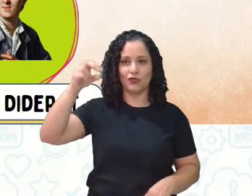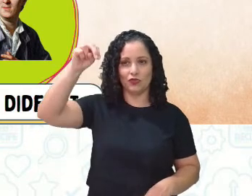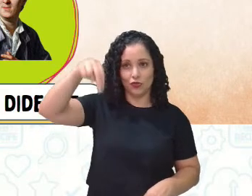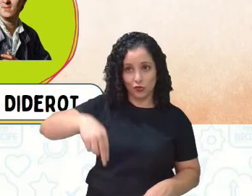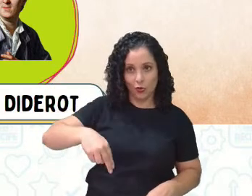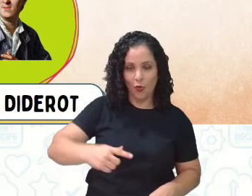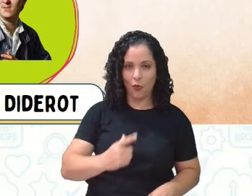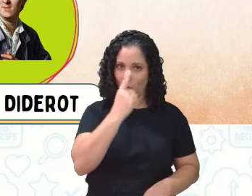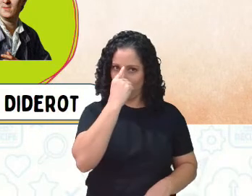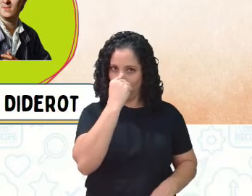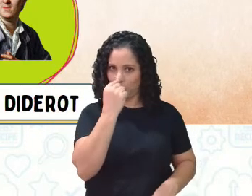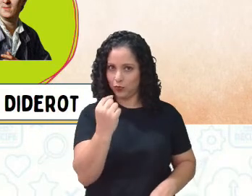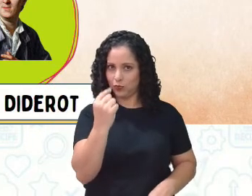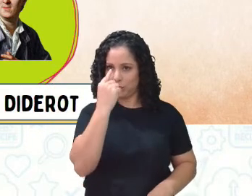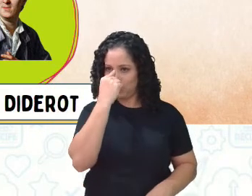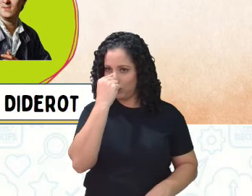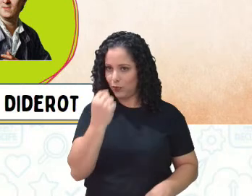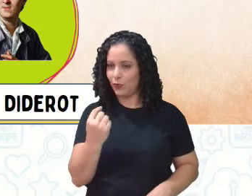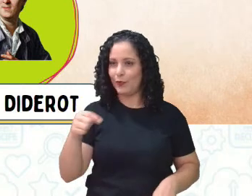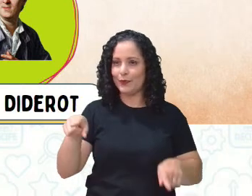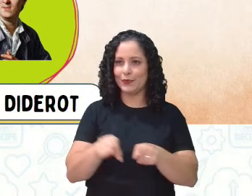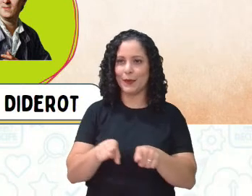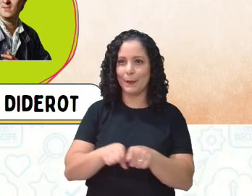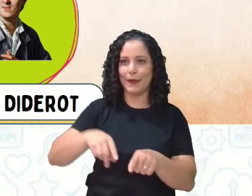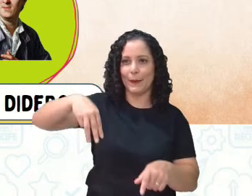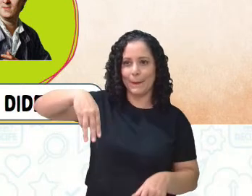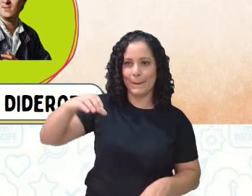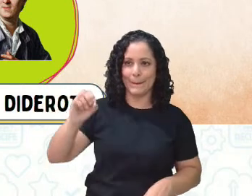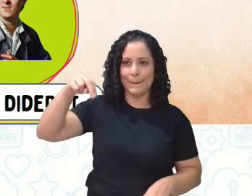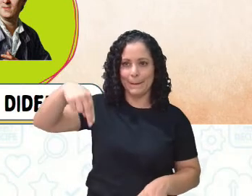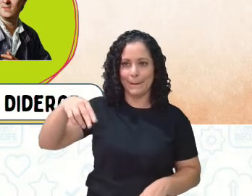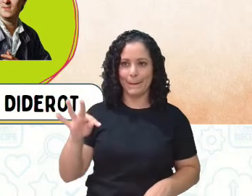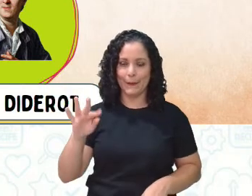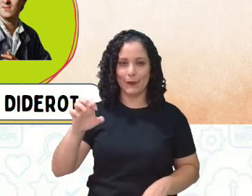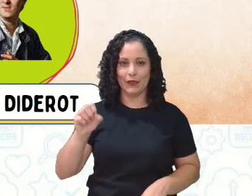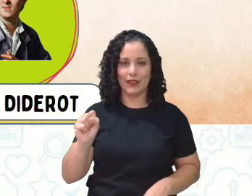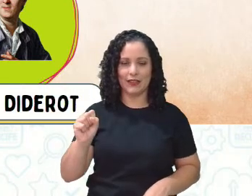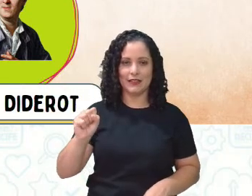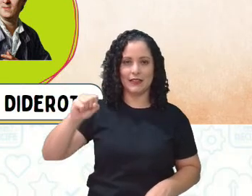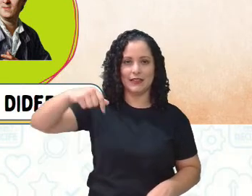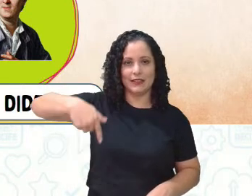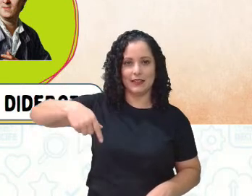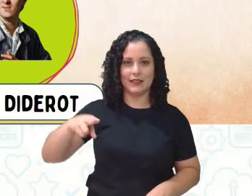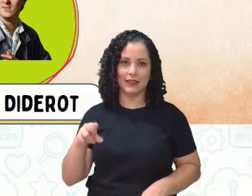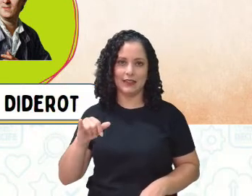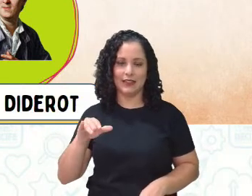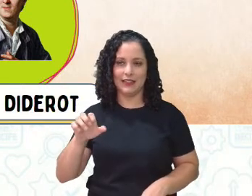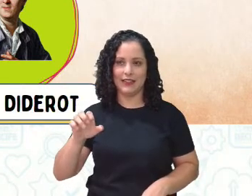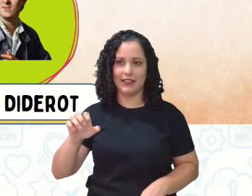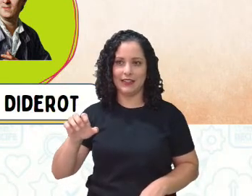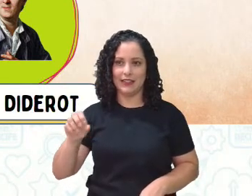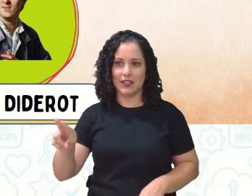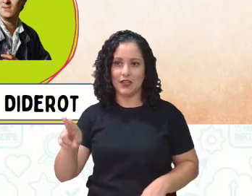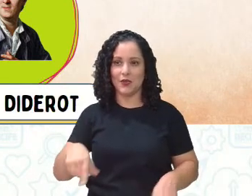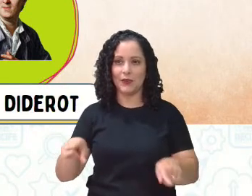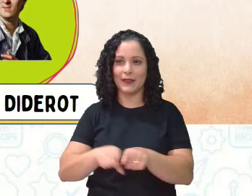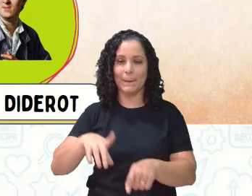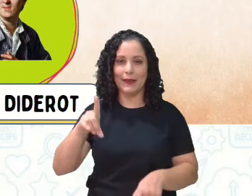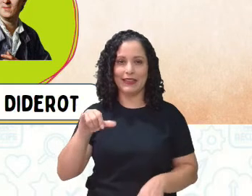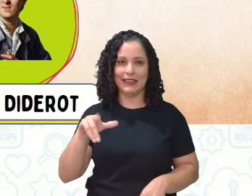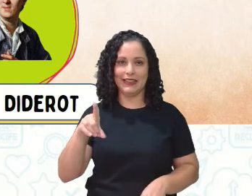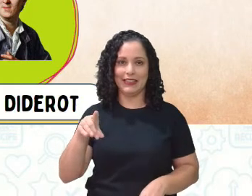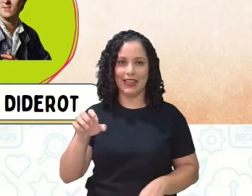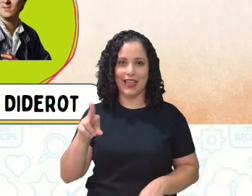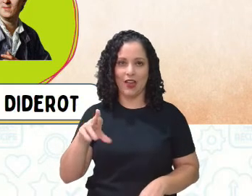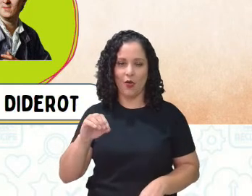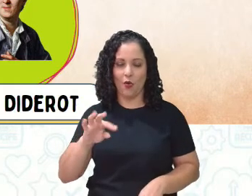Montesquieu, olha aí esse garotão, né? Ex-professor Gilson. Exatamente. E Diderot. Também, menino, só nome difícil. Só nome